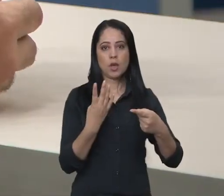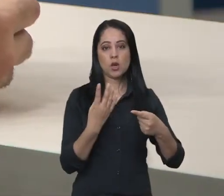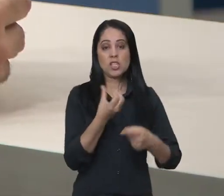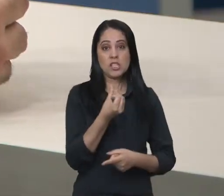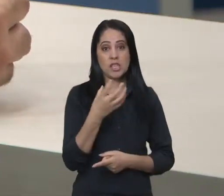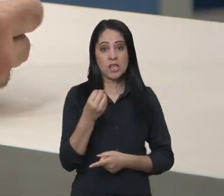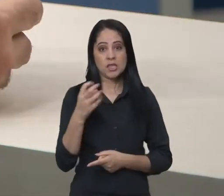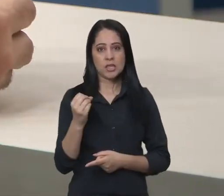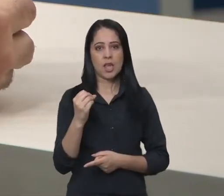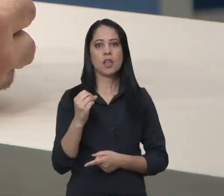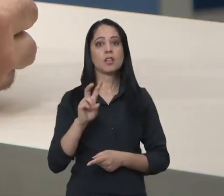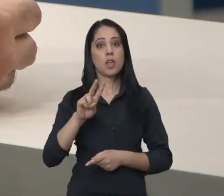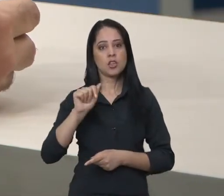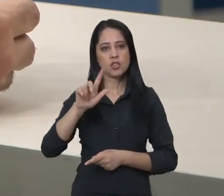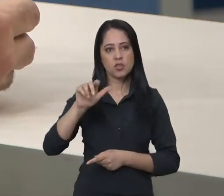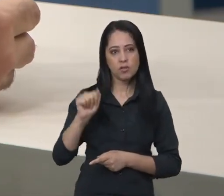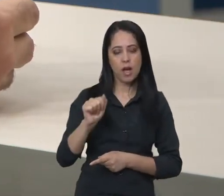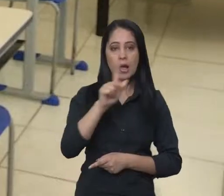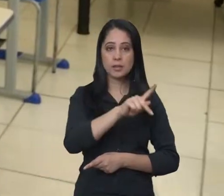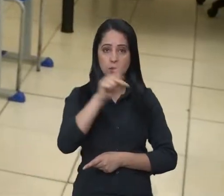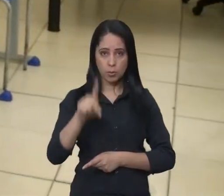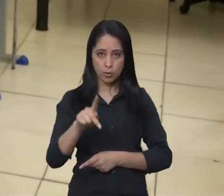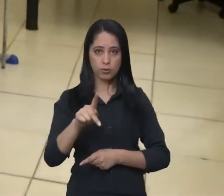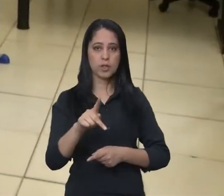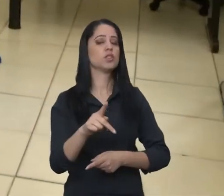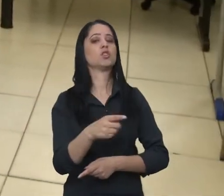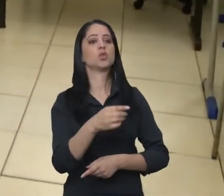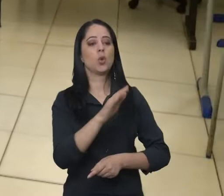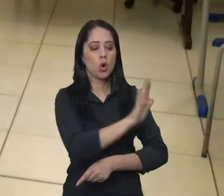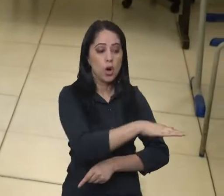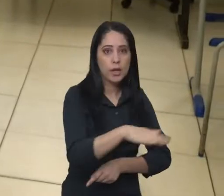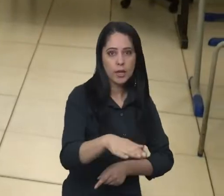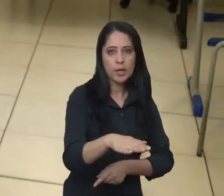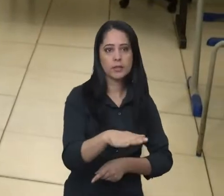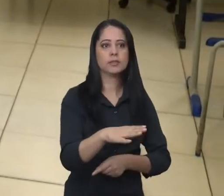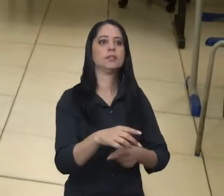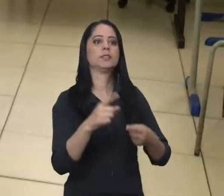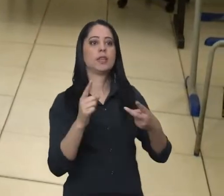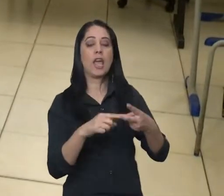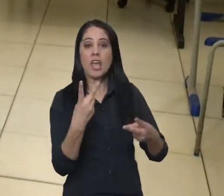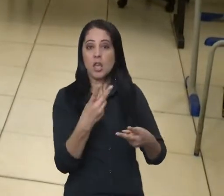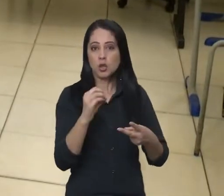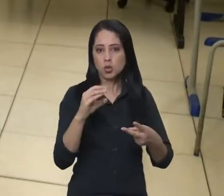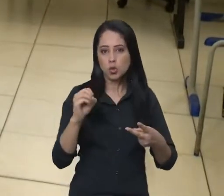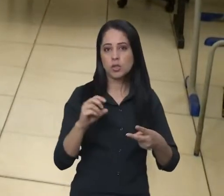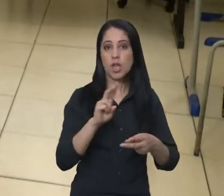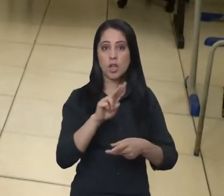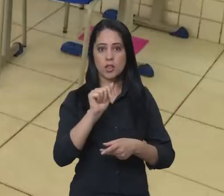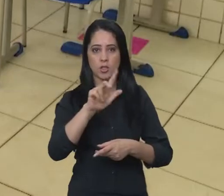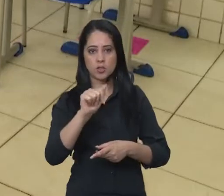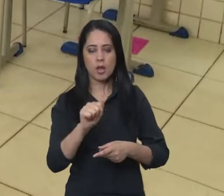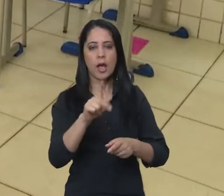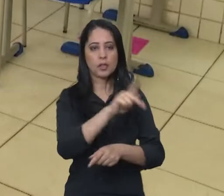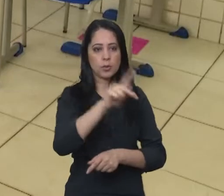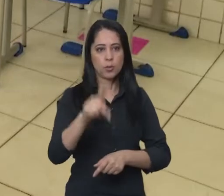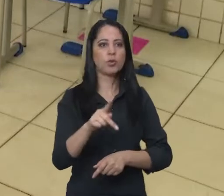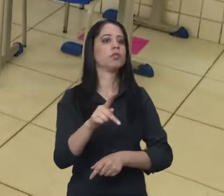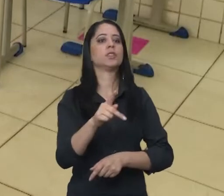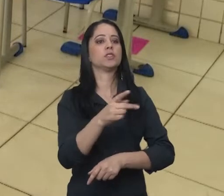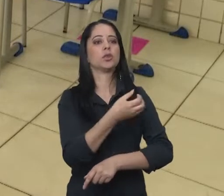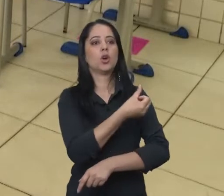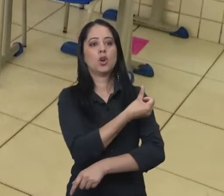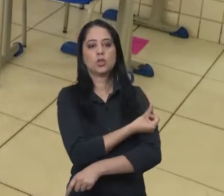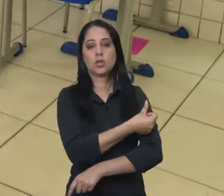primeiro cria 600 cargos de professor para educação infantil e fundamental 1 e 200 para professores de